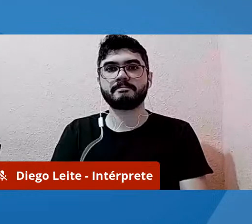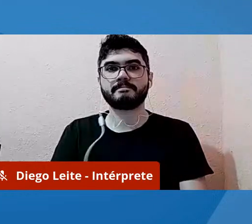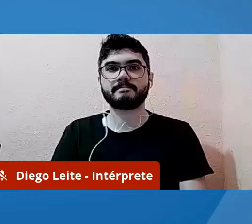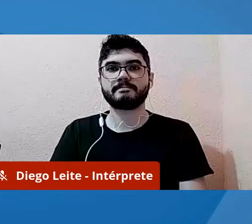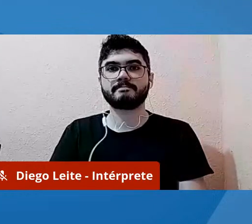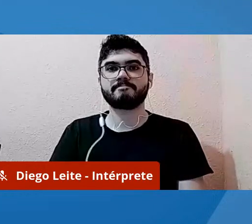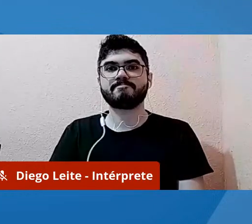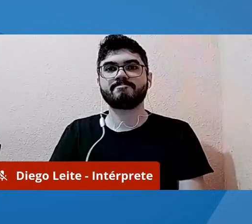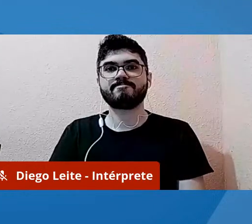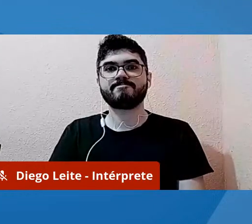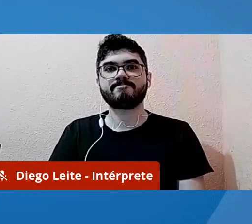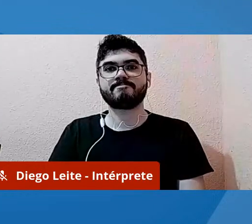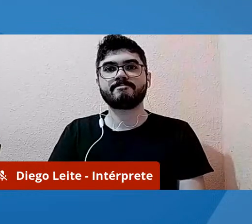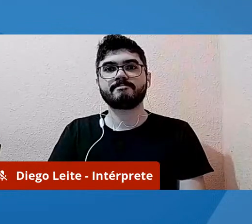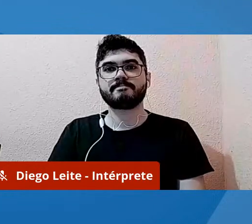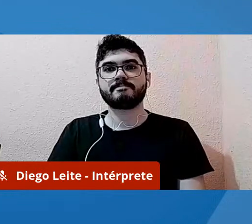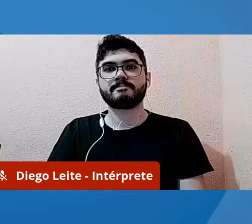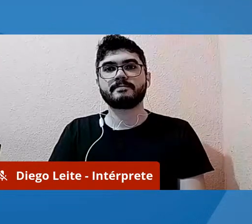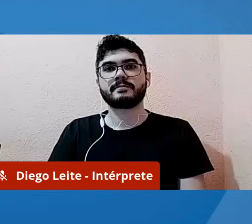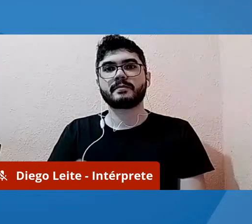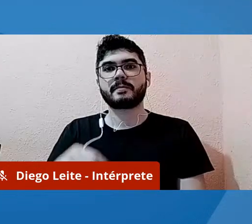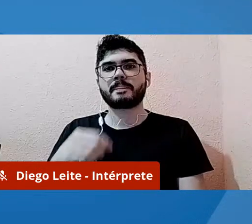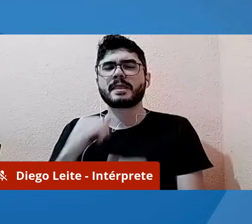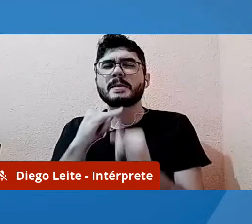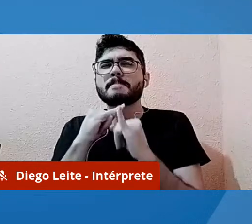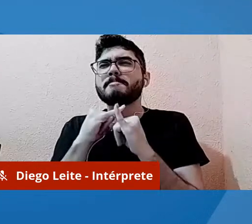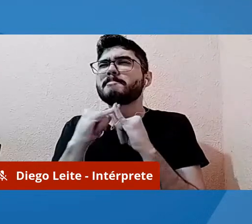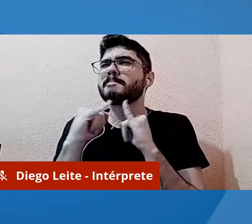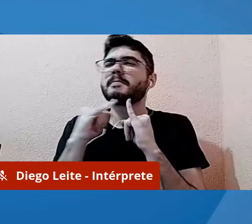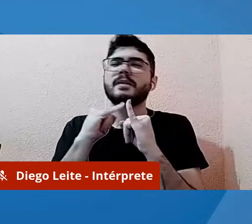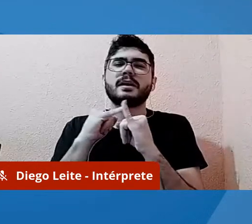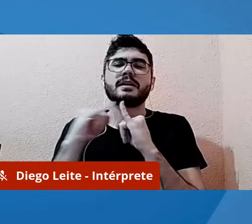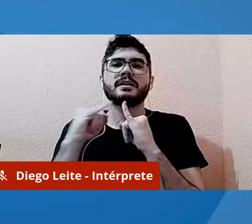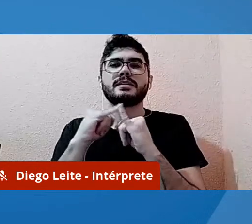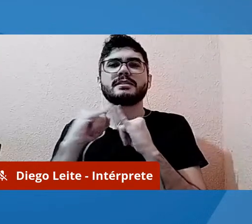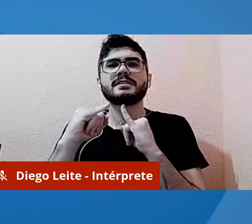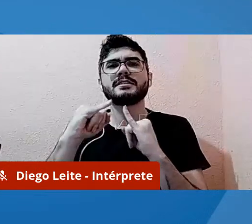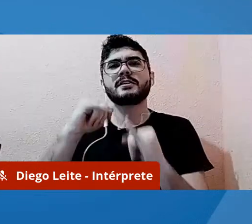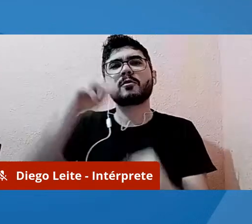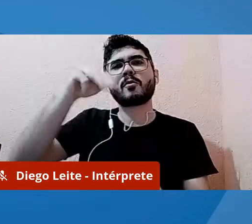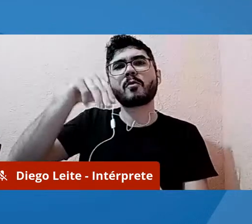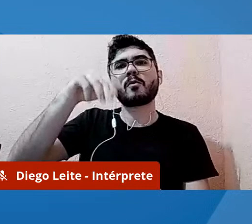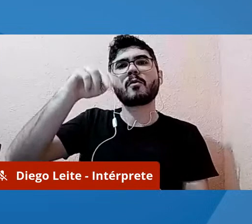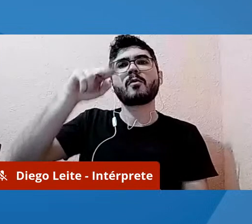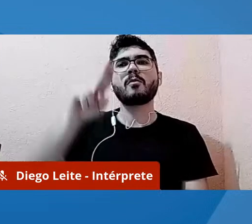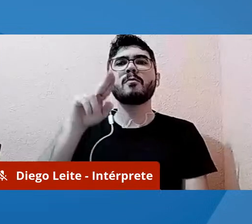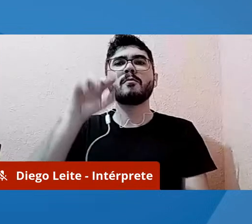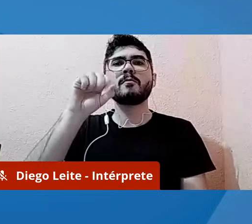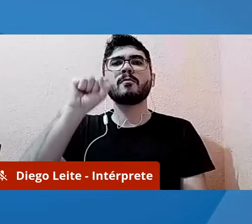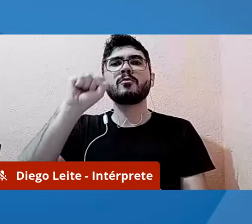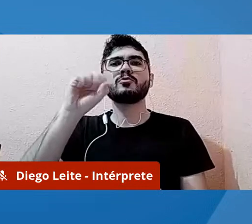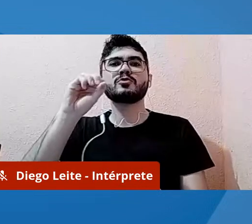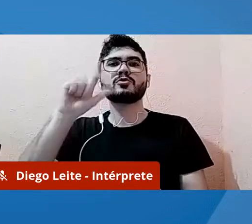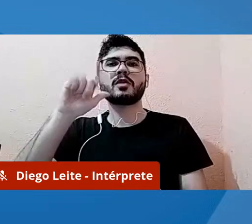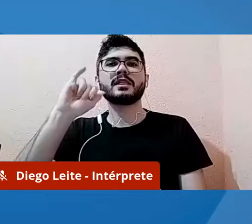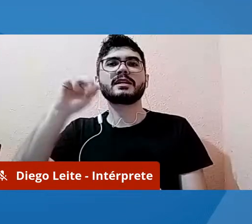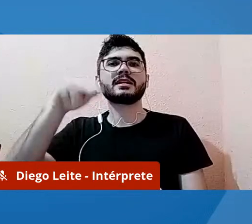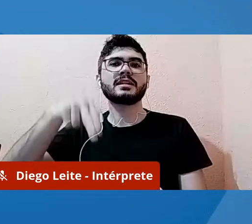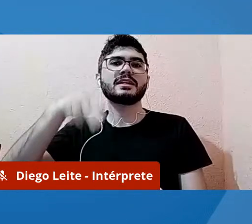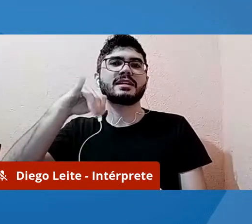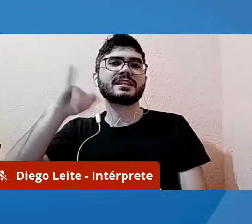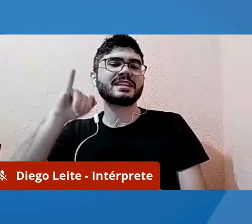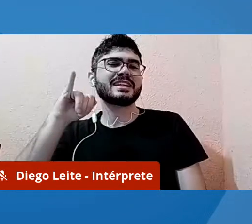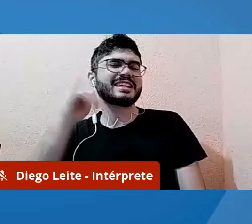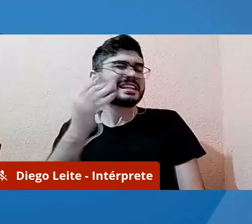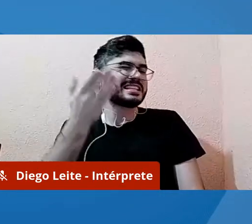Tem bastante em comum, eu diria, com o Mussolini dos primeiros anos. Né? Quer dizer, o